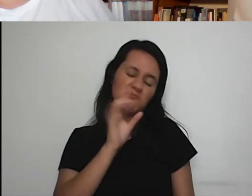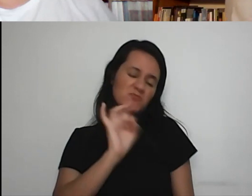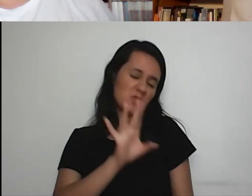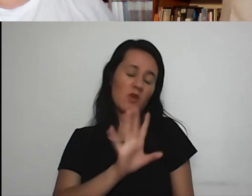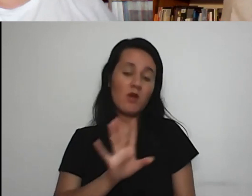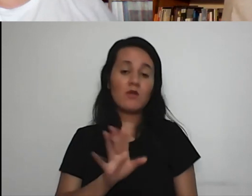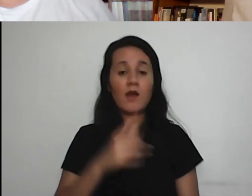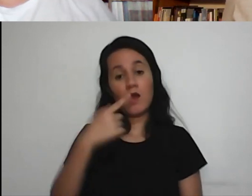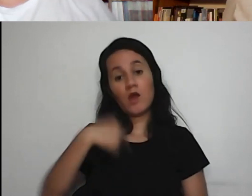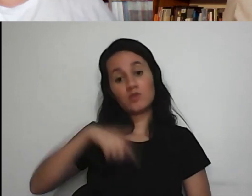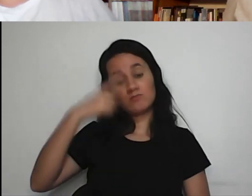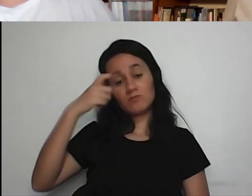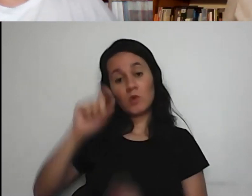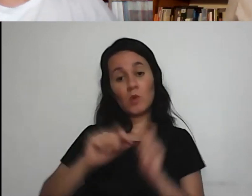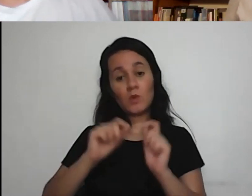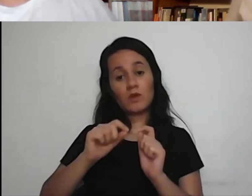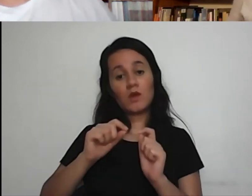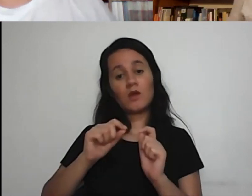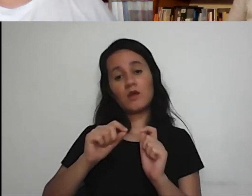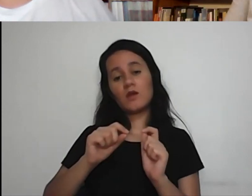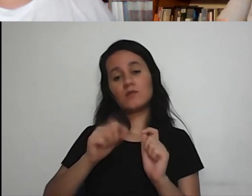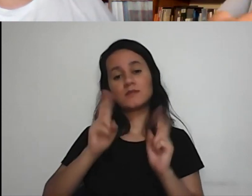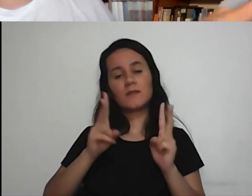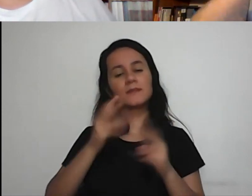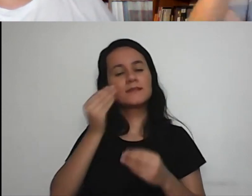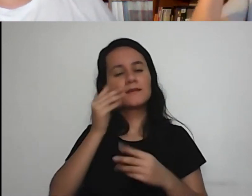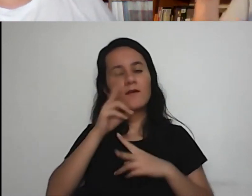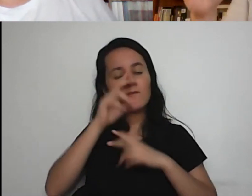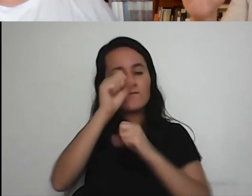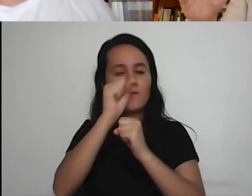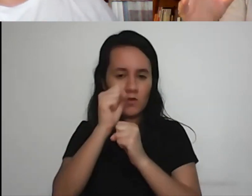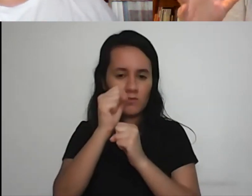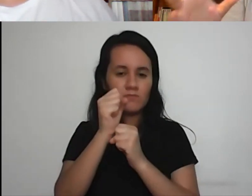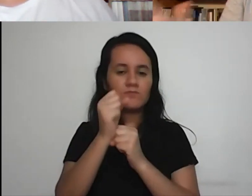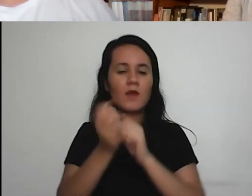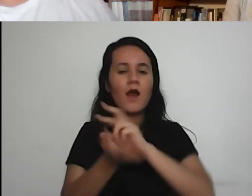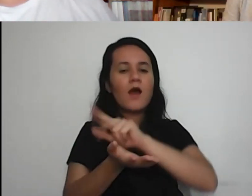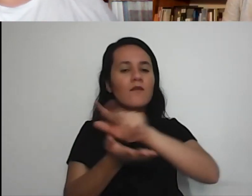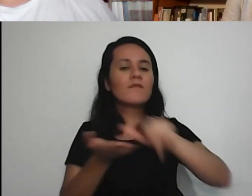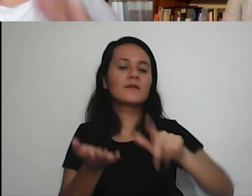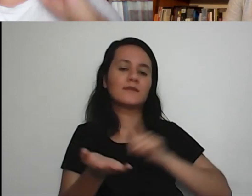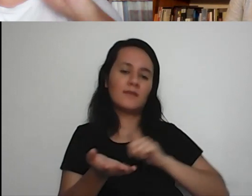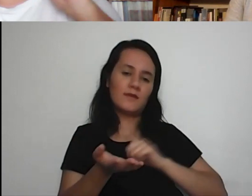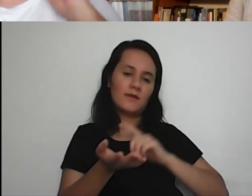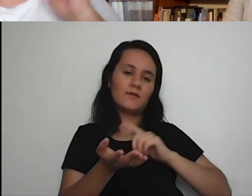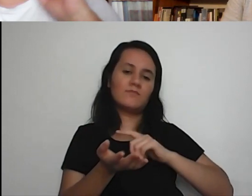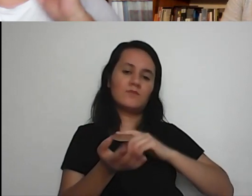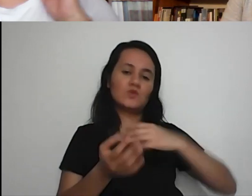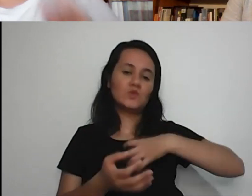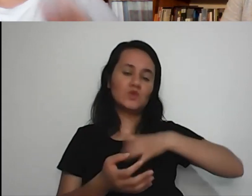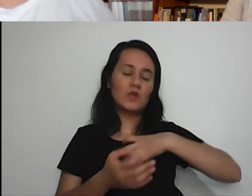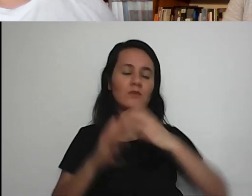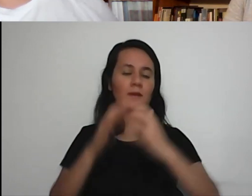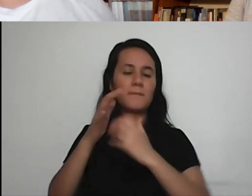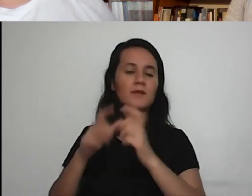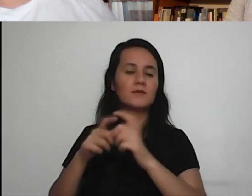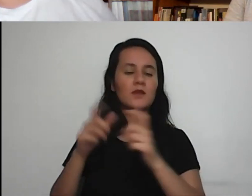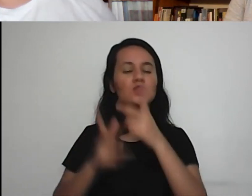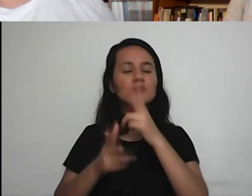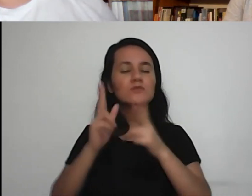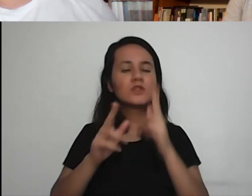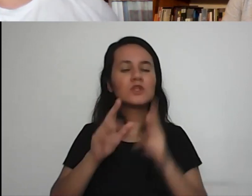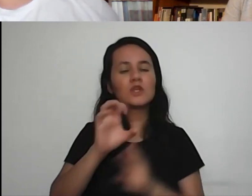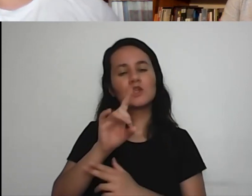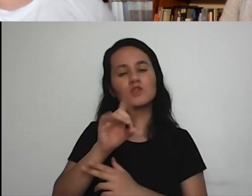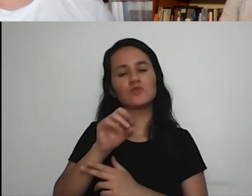a ideia é sempre fortalecer, né, essa diversidade do mundo editorial, e isso passa por todos os